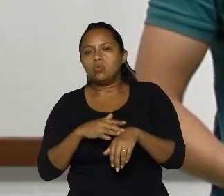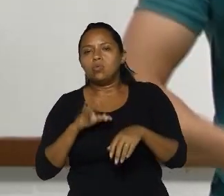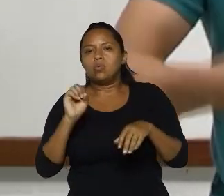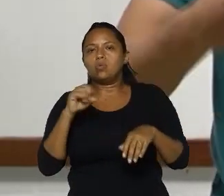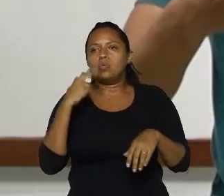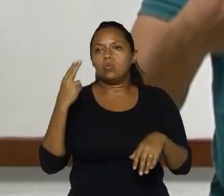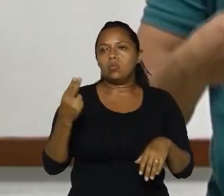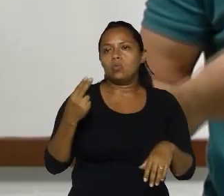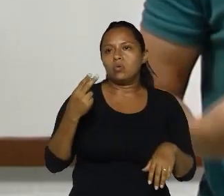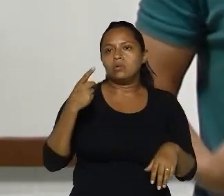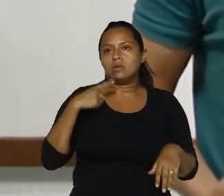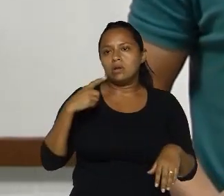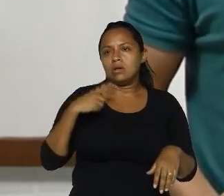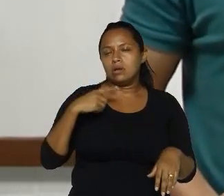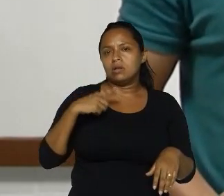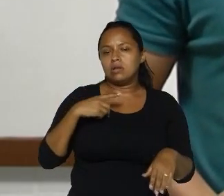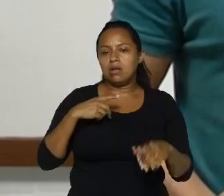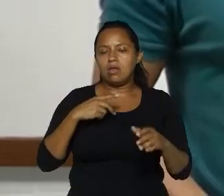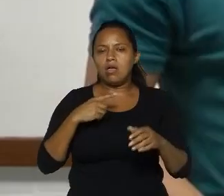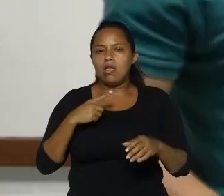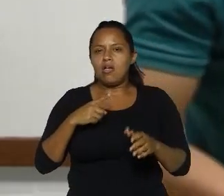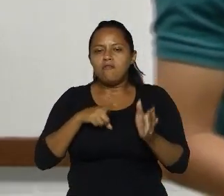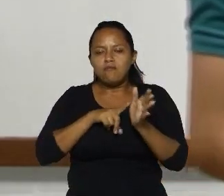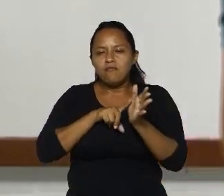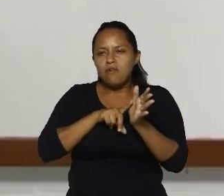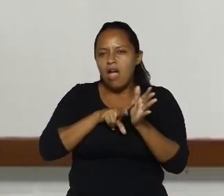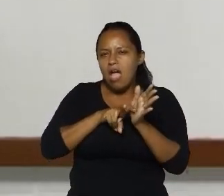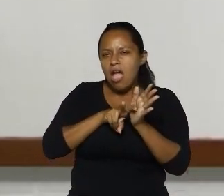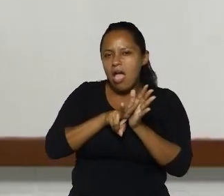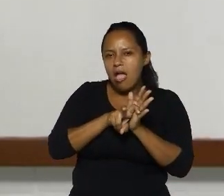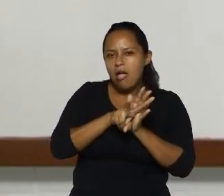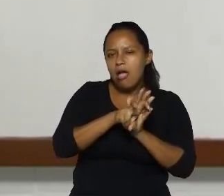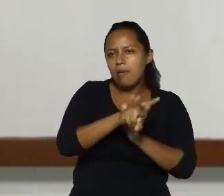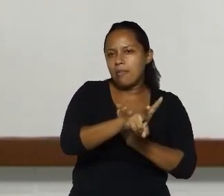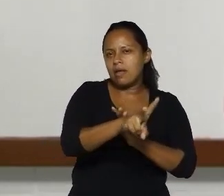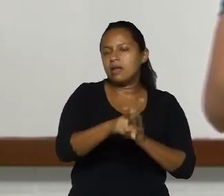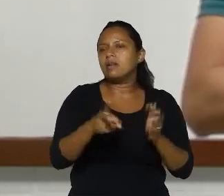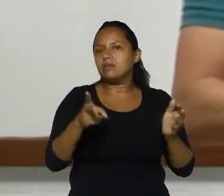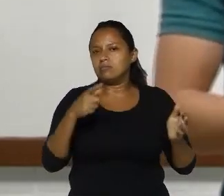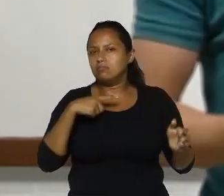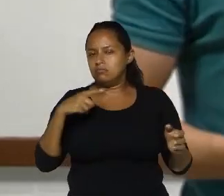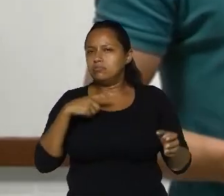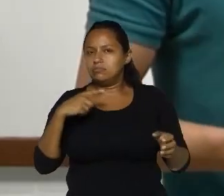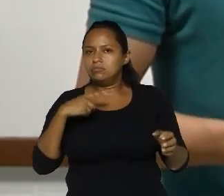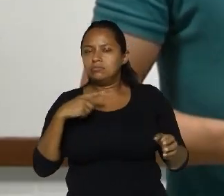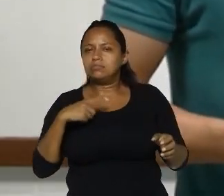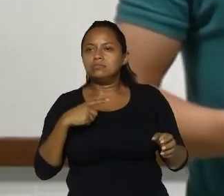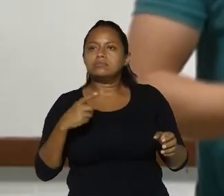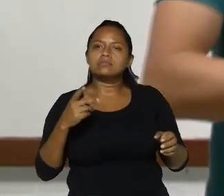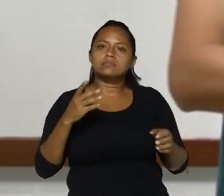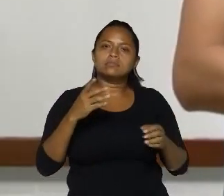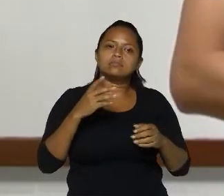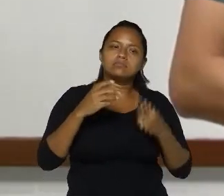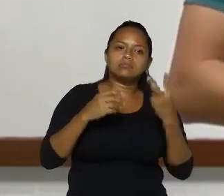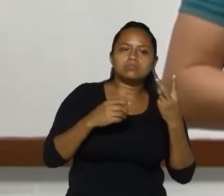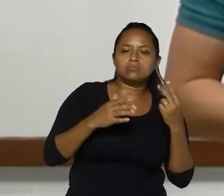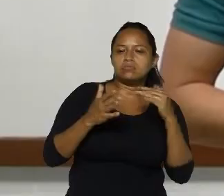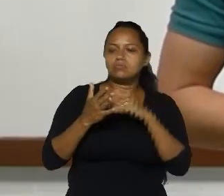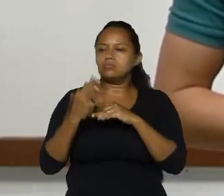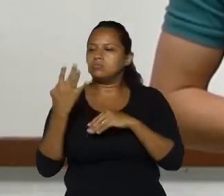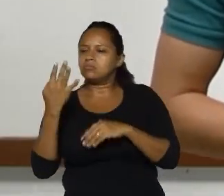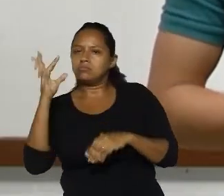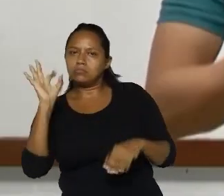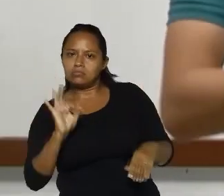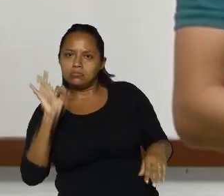esse indivíduo ele está com alguma verminose. Os eosinófilos, eles estão presentes entre 2% a